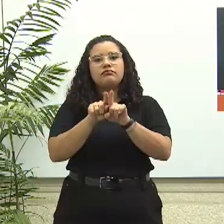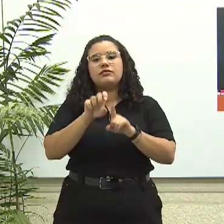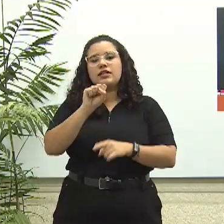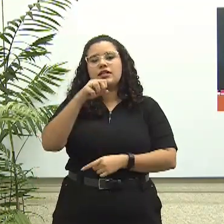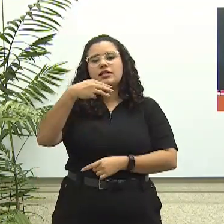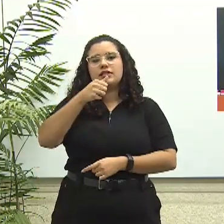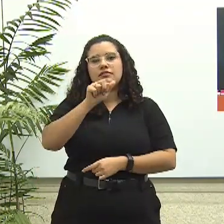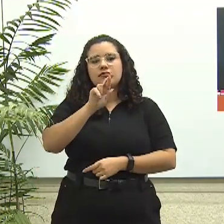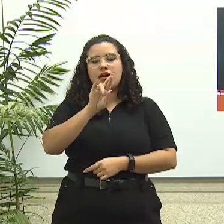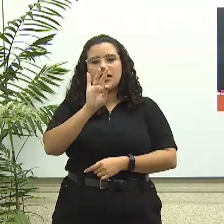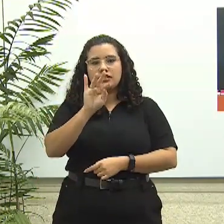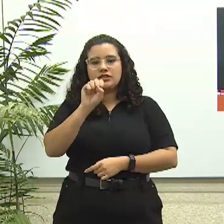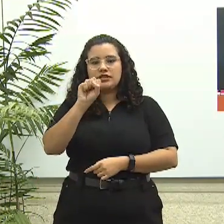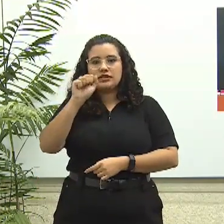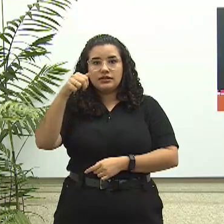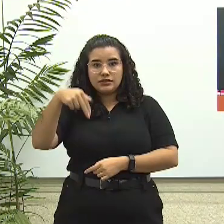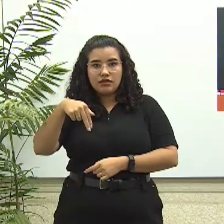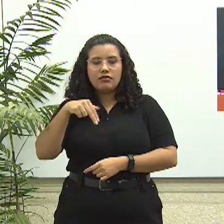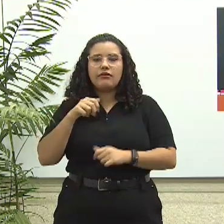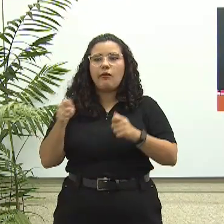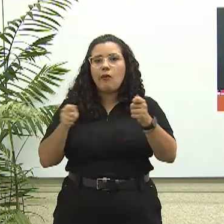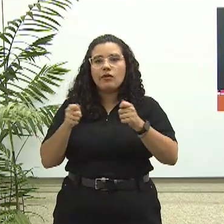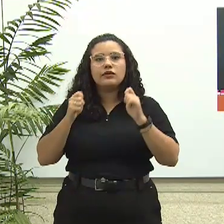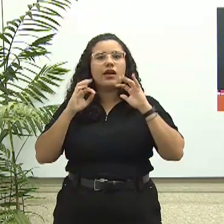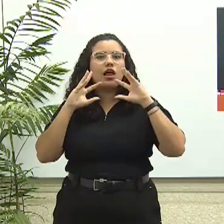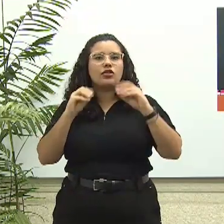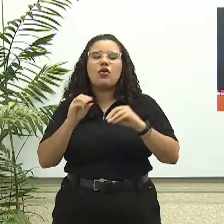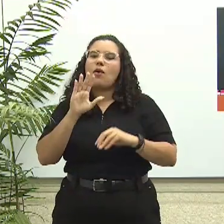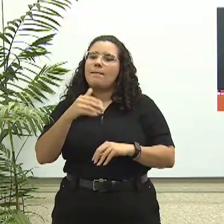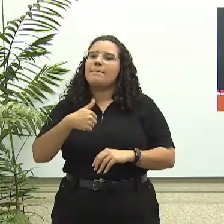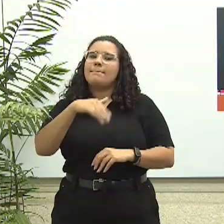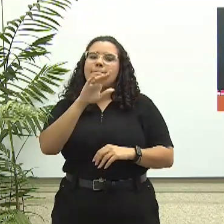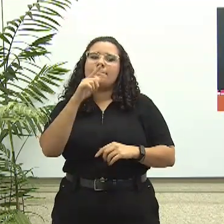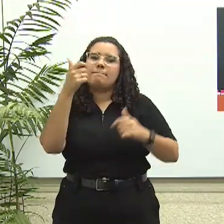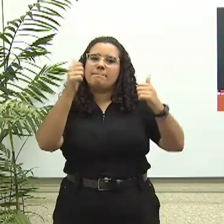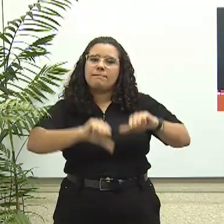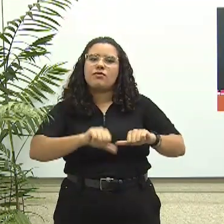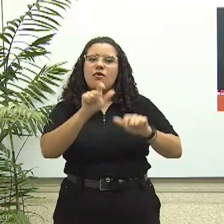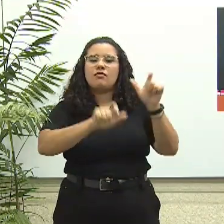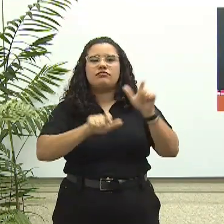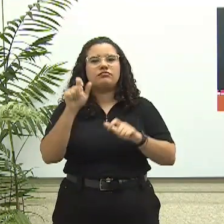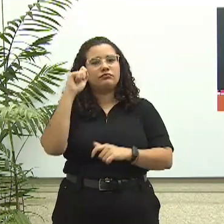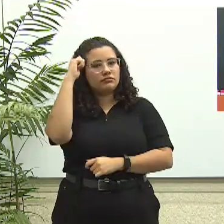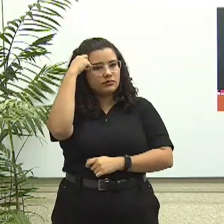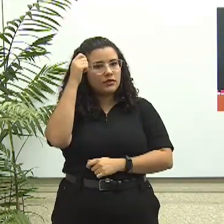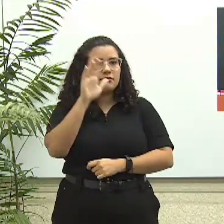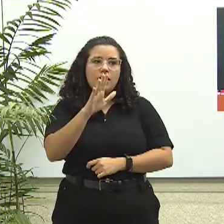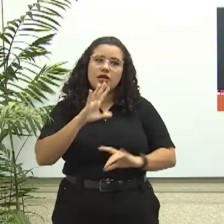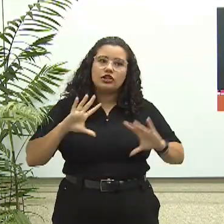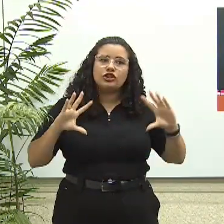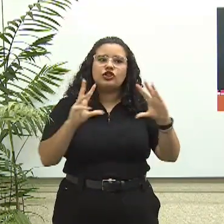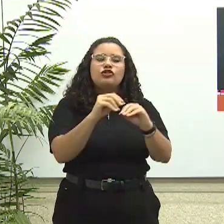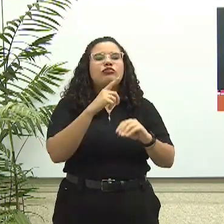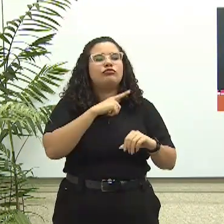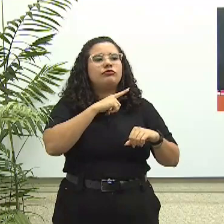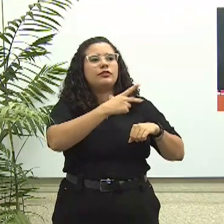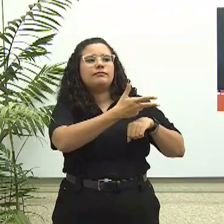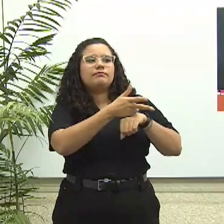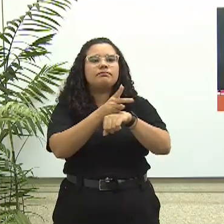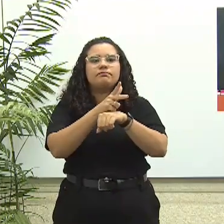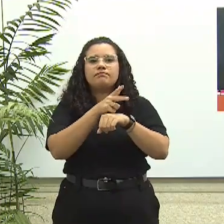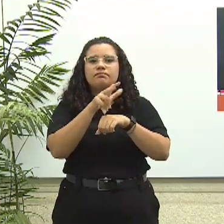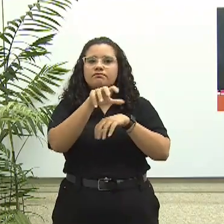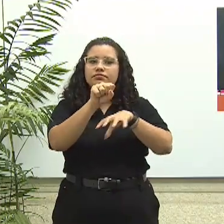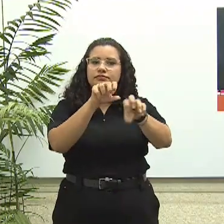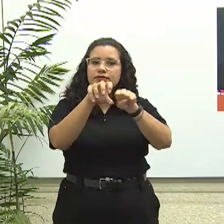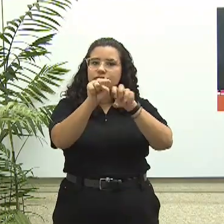é para controlar todos nós mas ele vai ferrar mais a população negra mas é somos todos nós que estamos sendo capturados